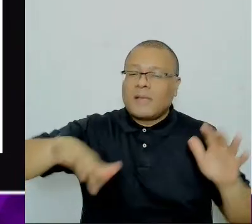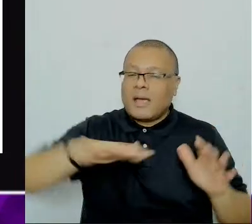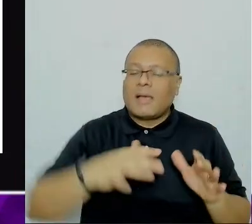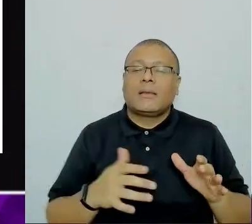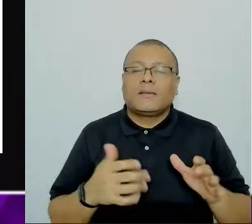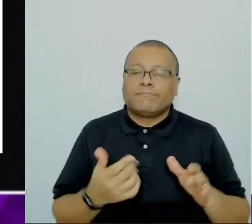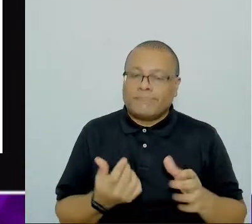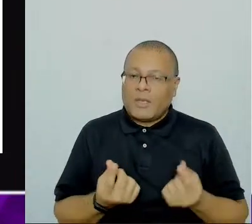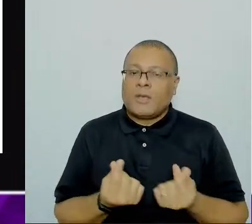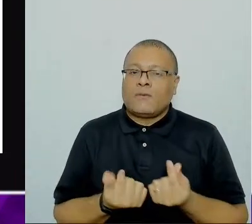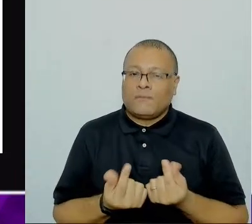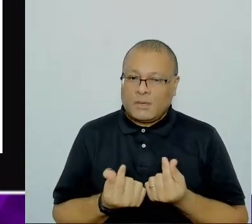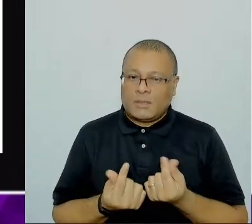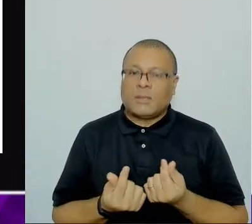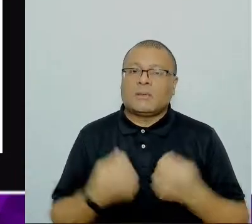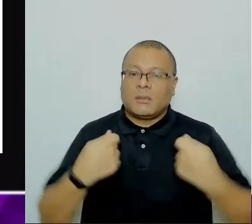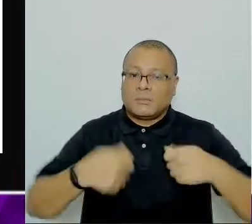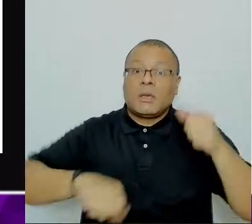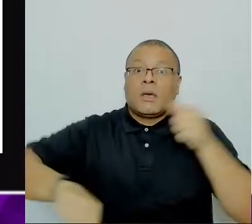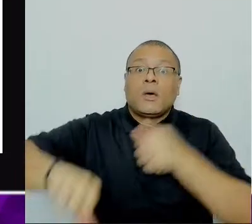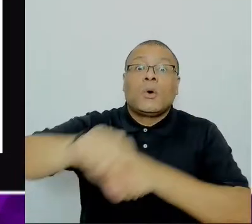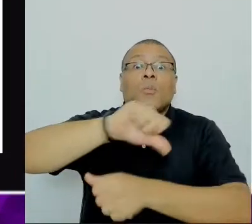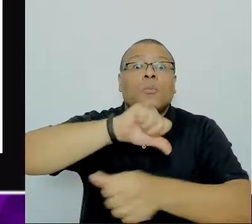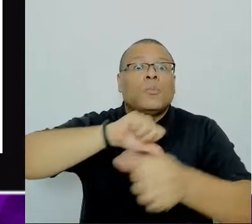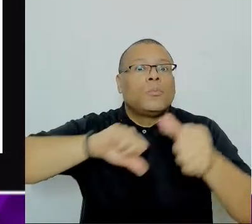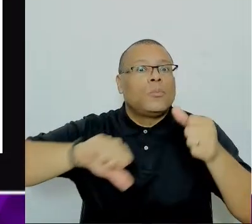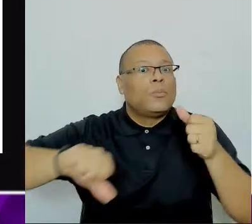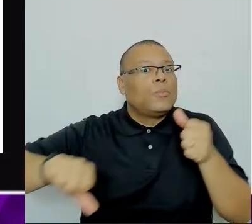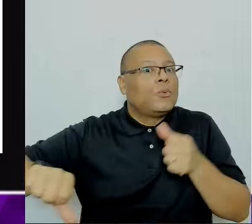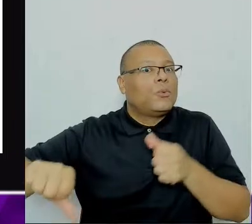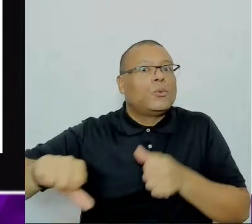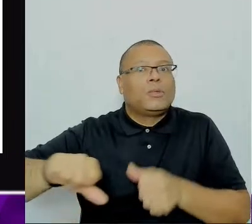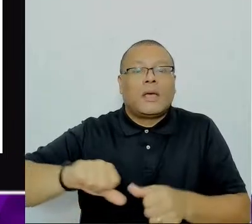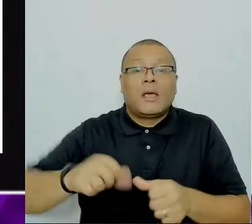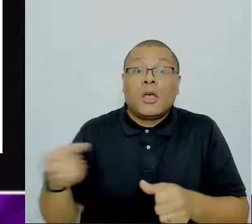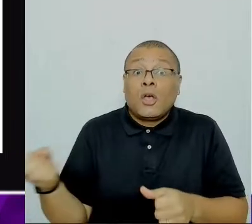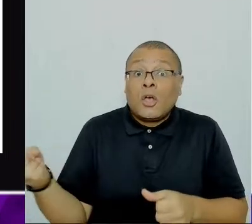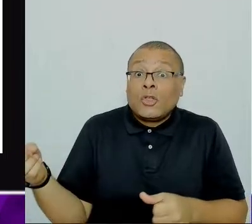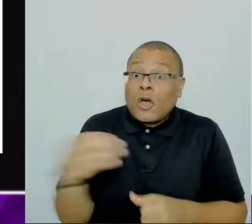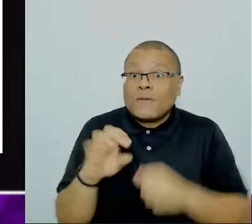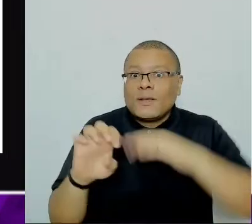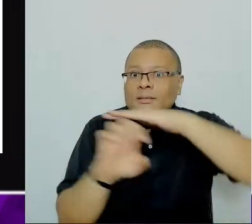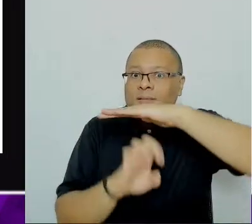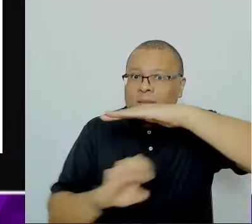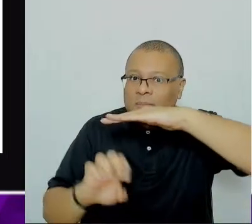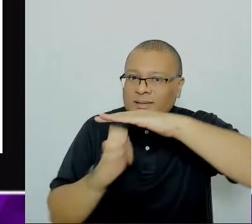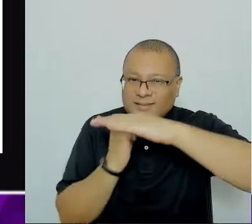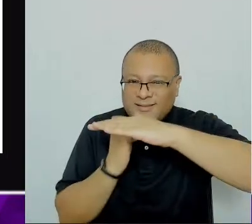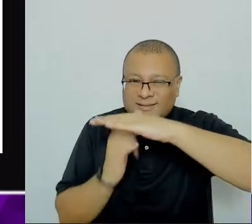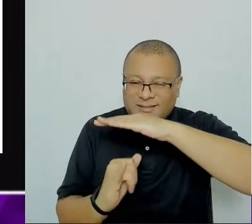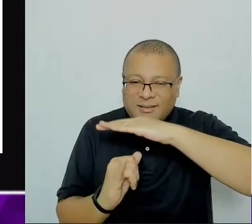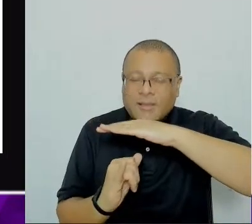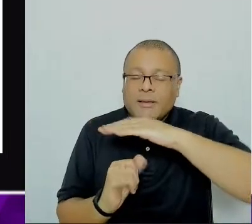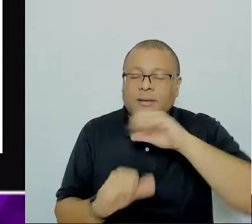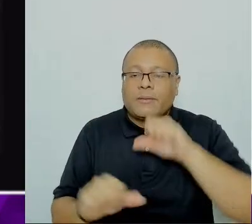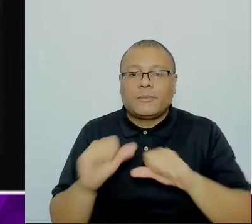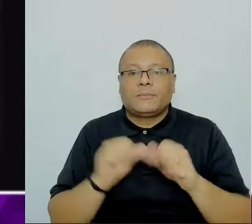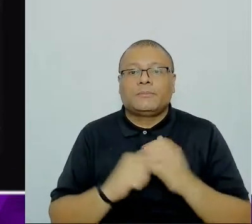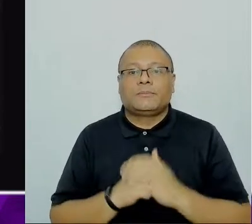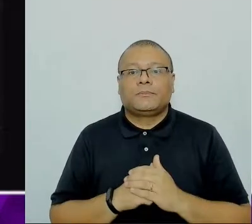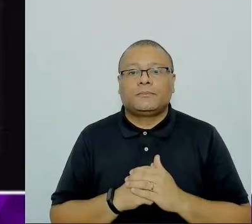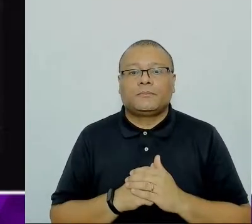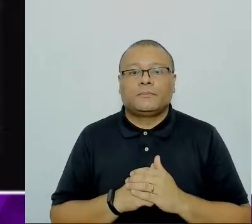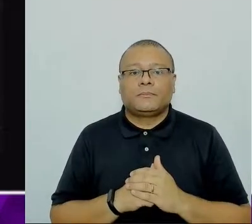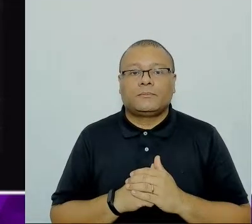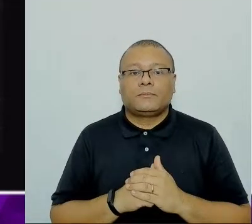realmente precisa mudar, e aí essa entrada de novas fintechs vão ajudar muito. E o